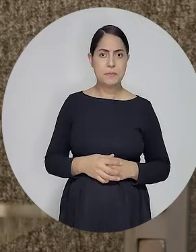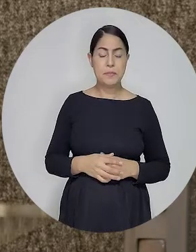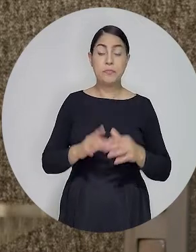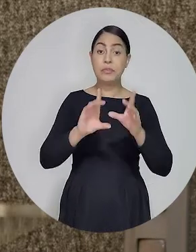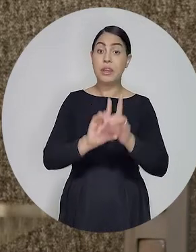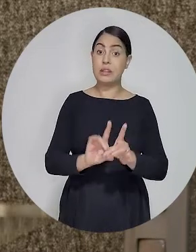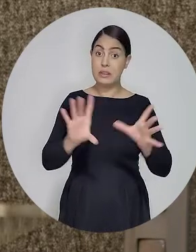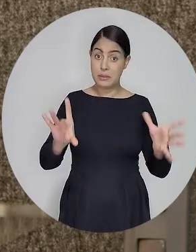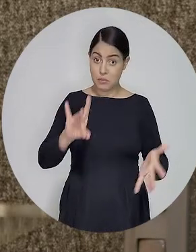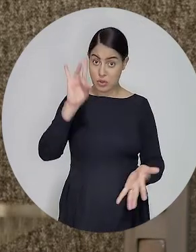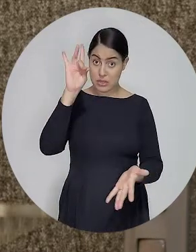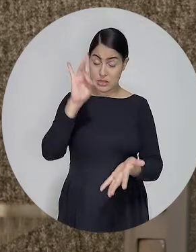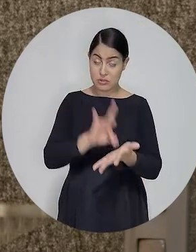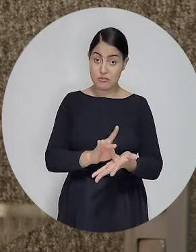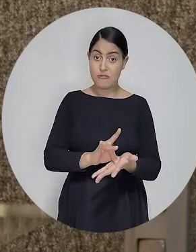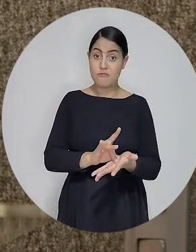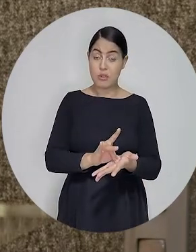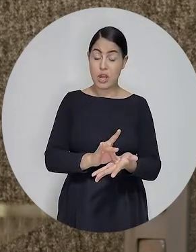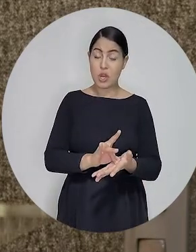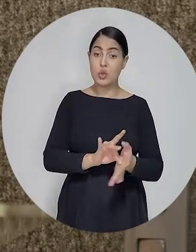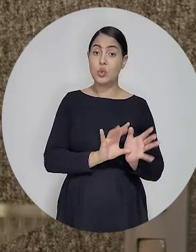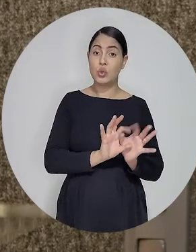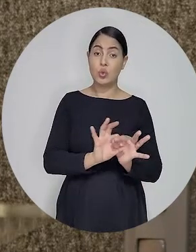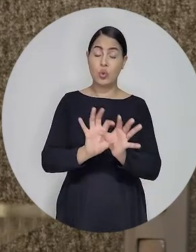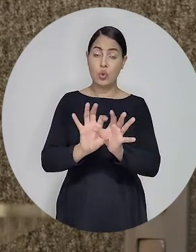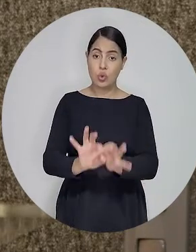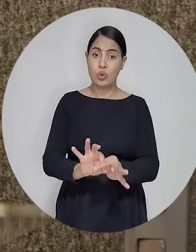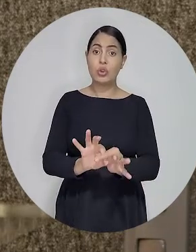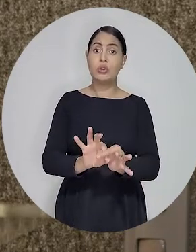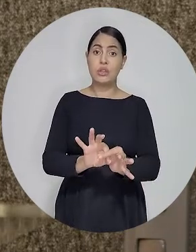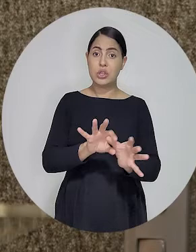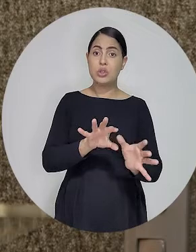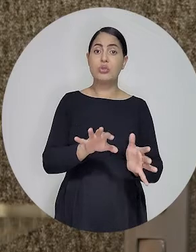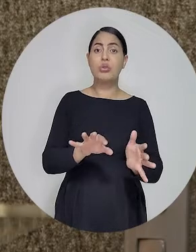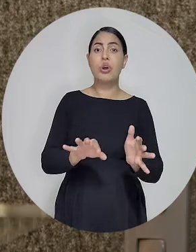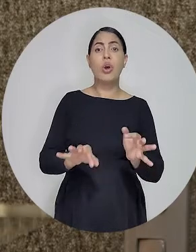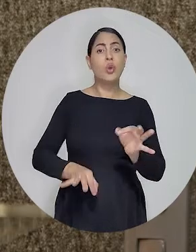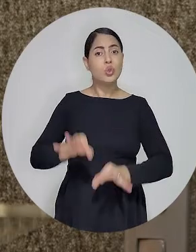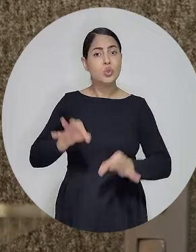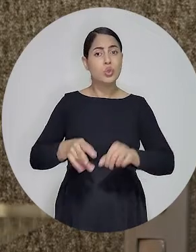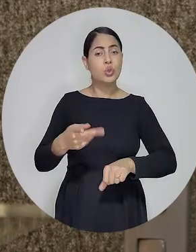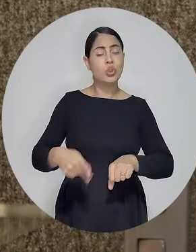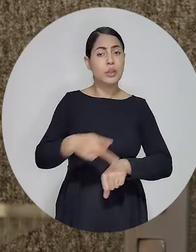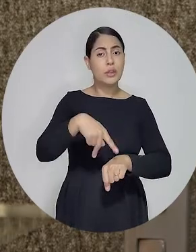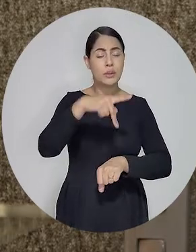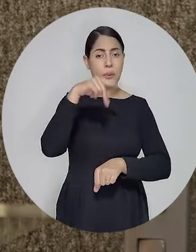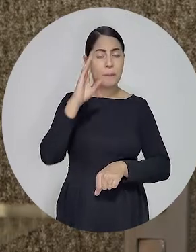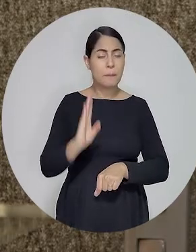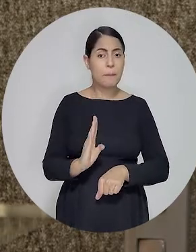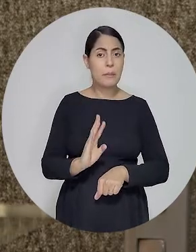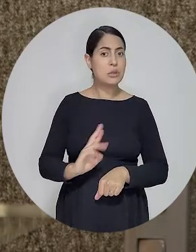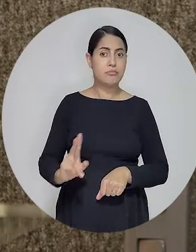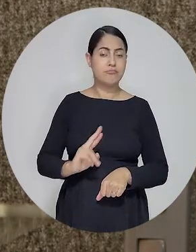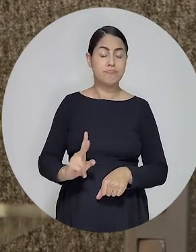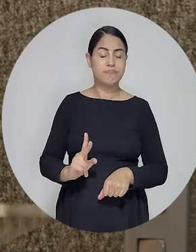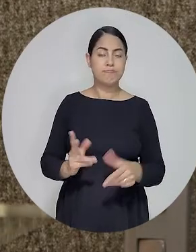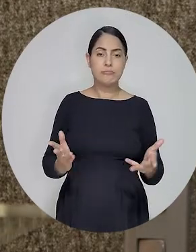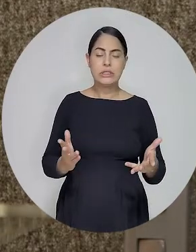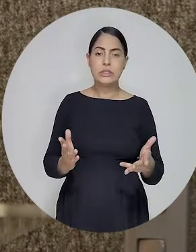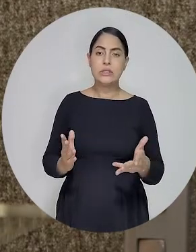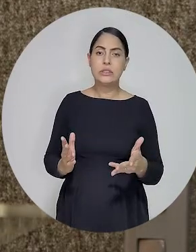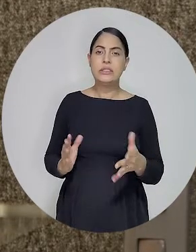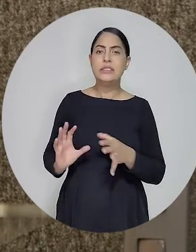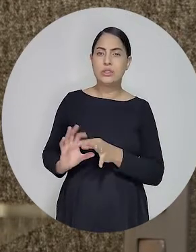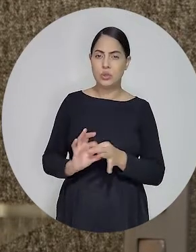não passou pela forma democrática de se colocar as leis no mundo jurídico brasileiro.